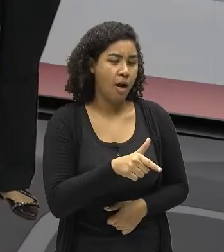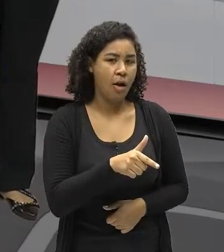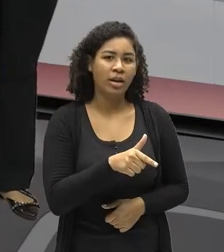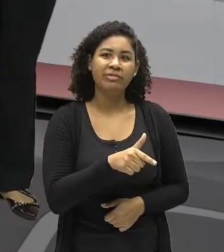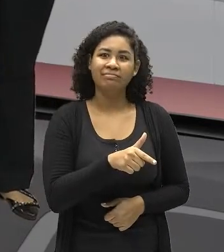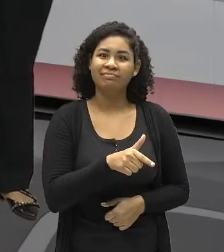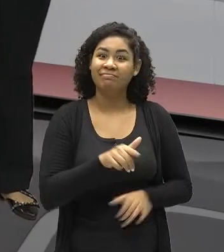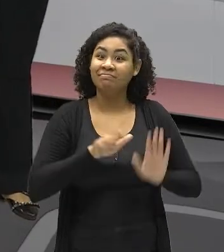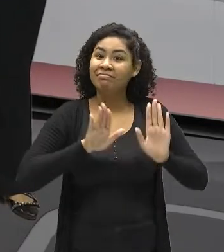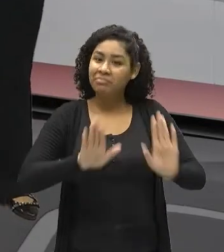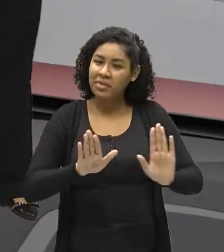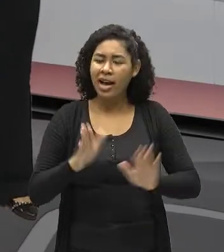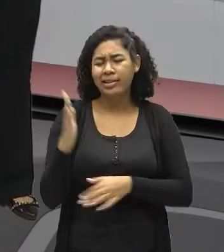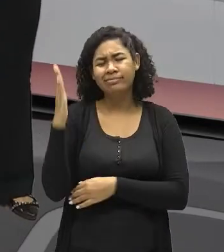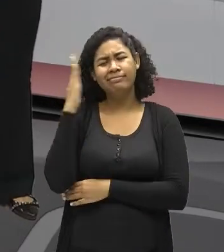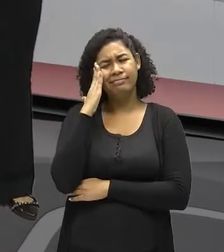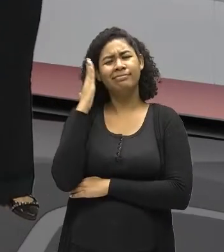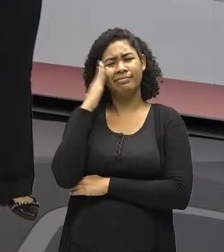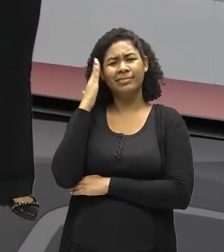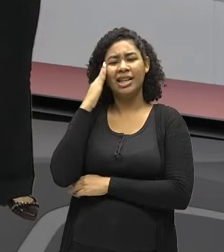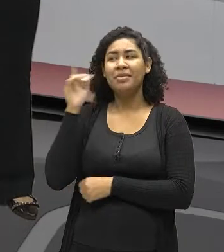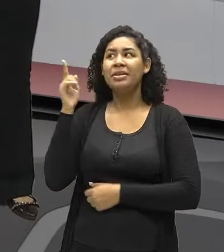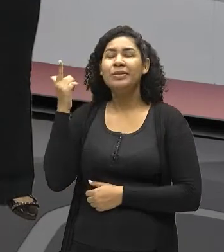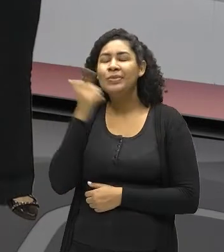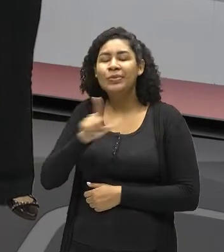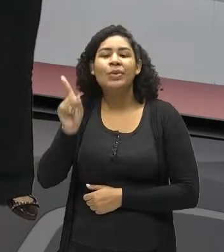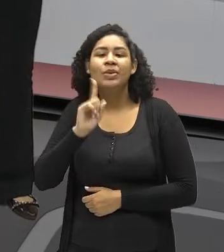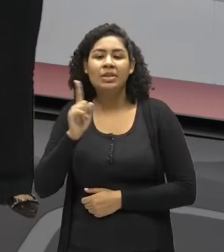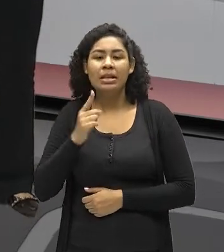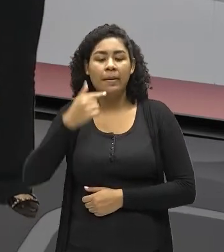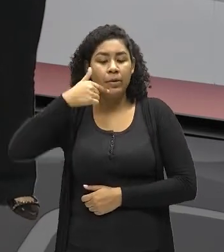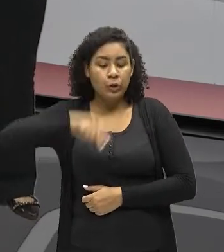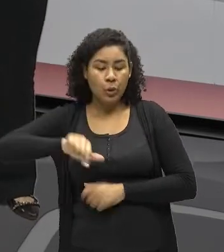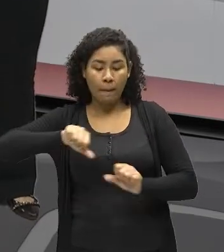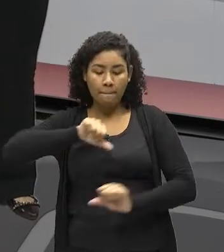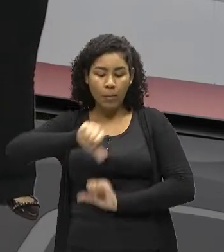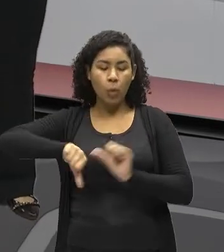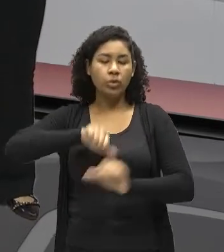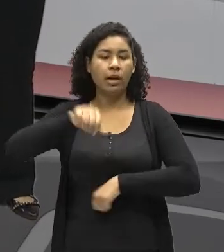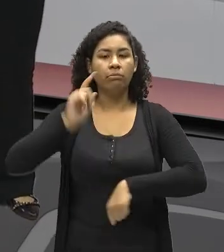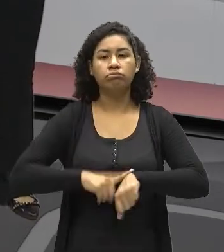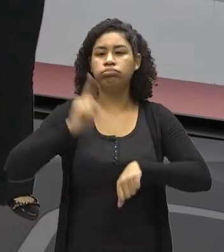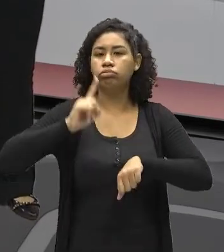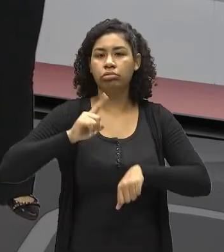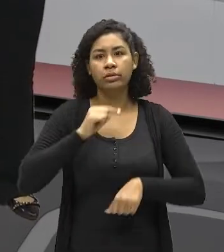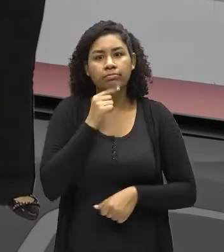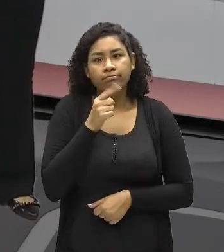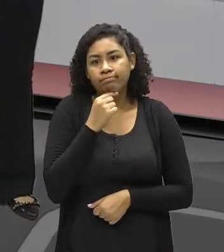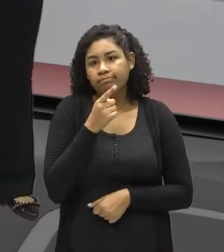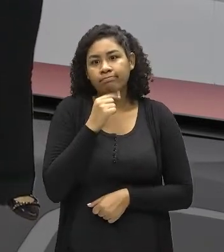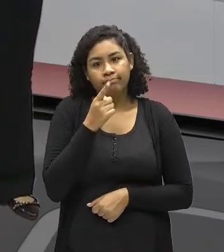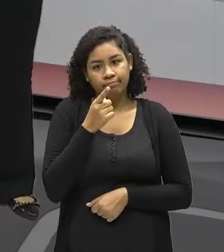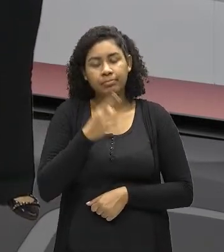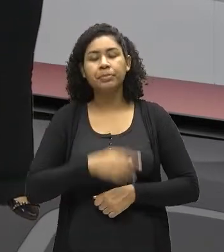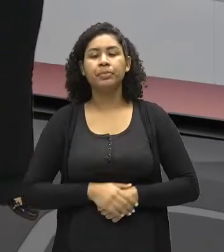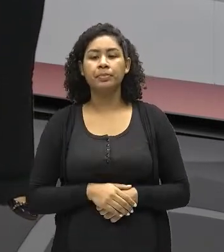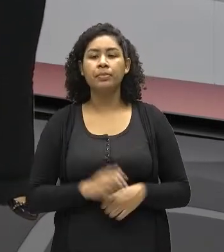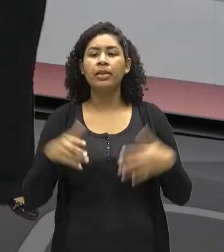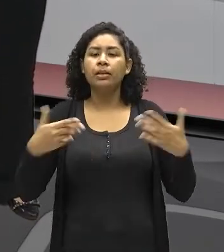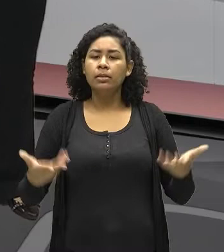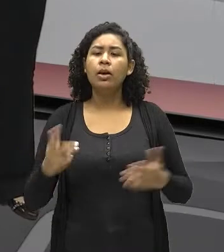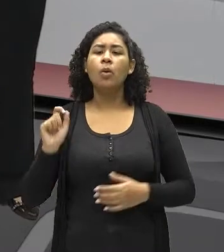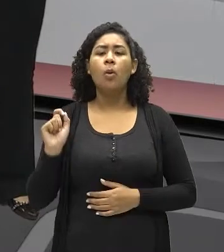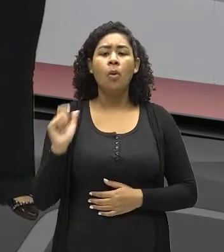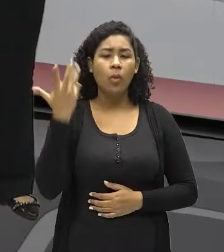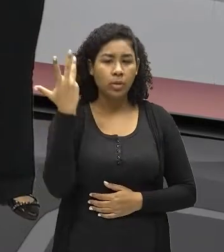Mas, obviamente, que ele não vai conseguir modificá-la de uma hora para outra. Então, o que vai acontecer?